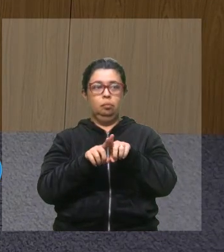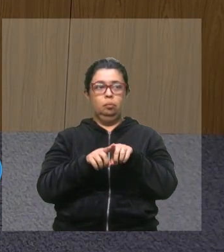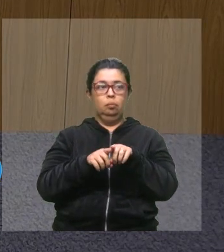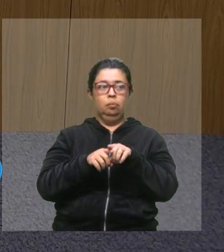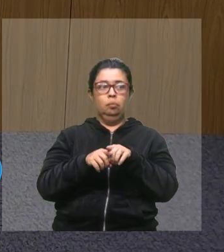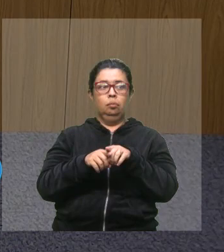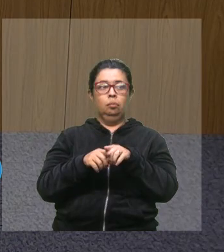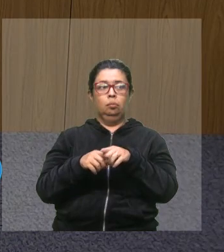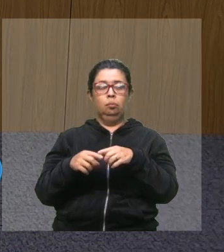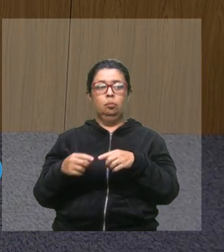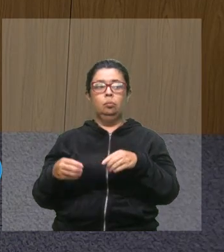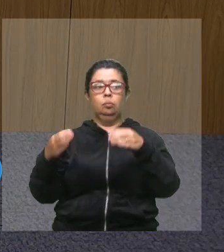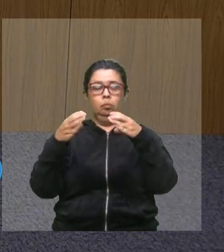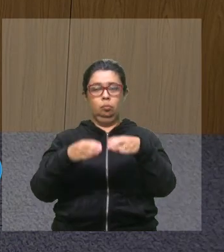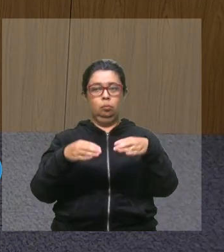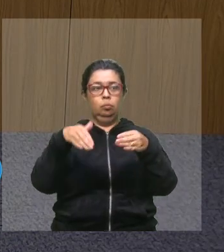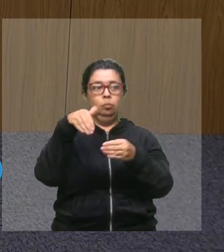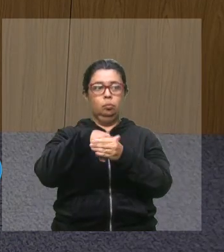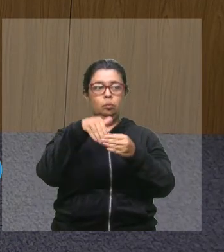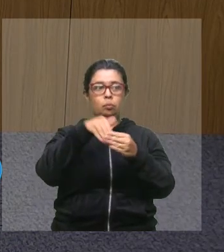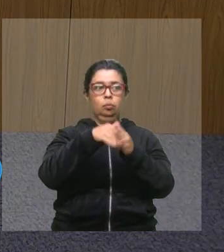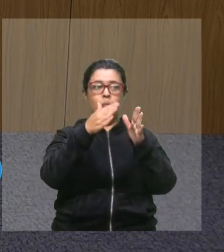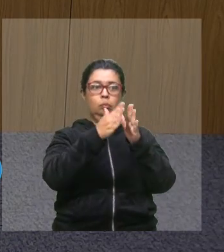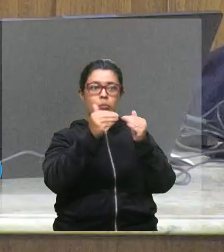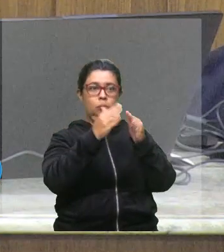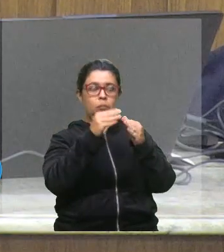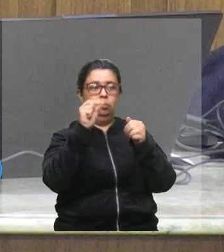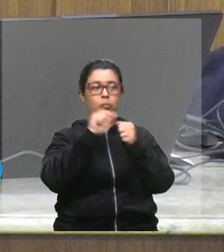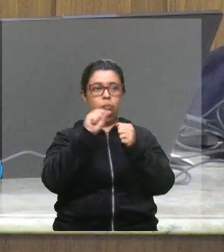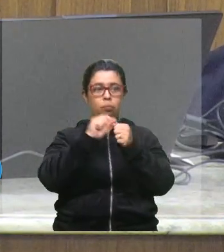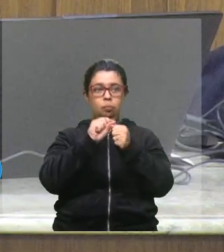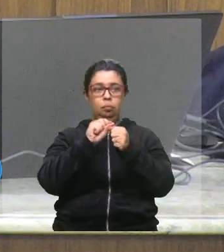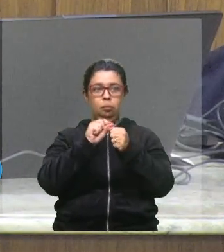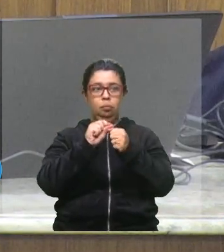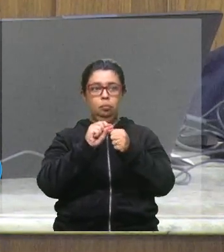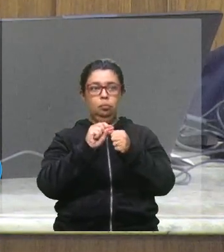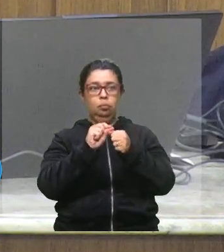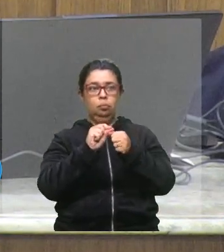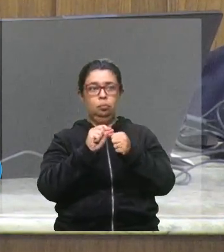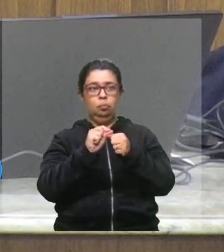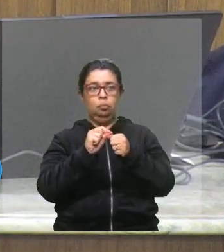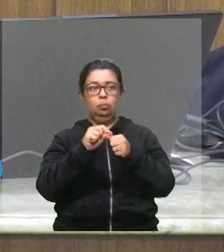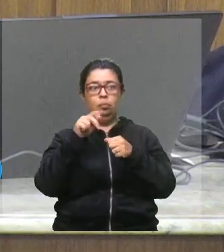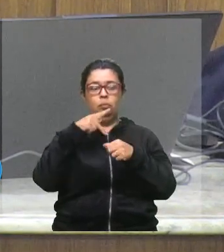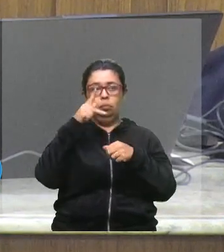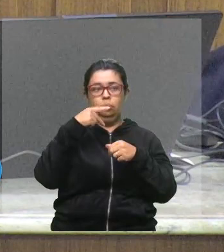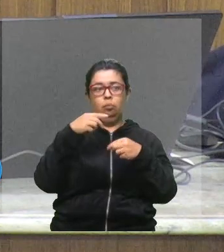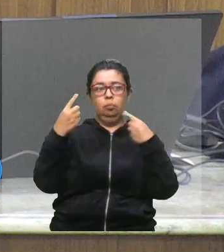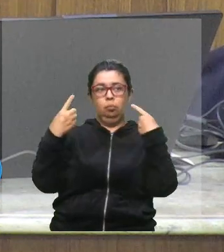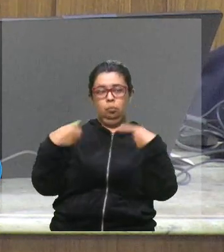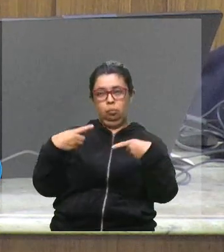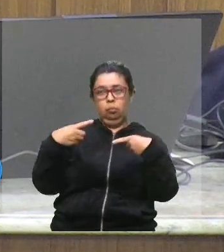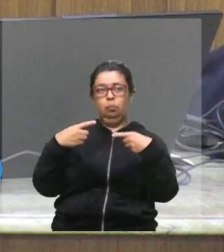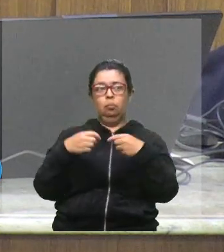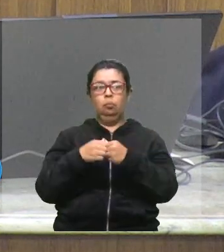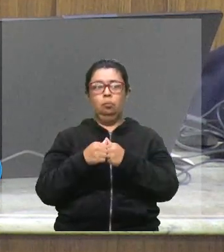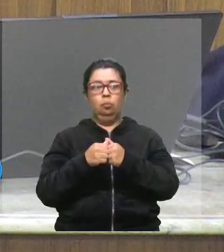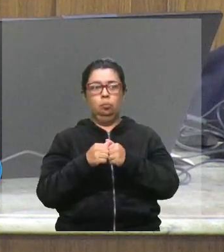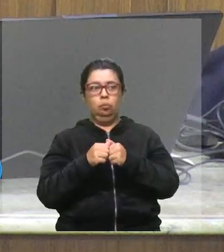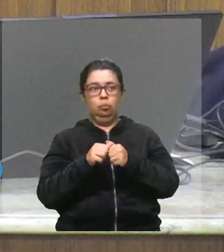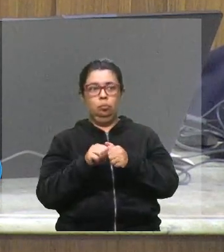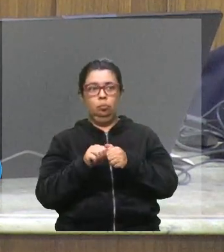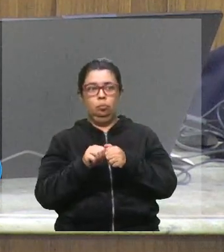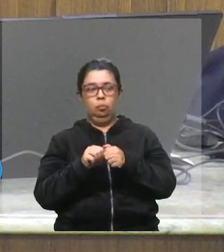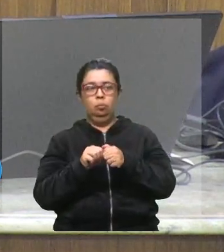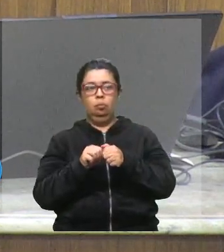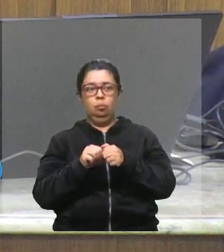Eu coloquei em votação, né, o requerimento formulado. Eu me manifestei de forma contrária ao requerimento de três sessões. Então quero que conste na